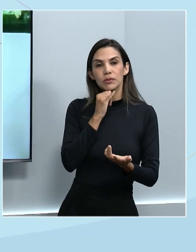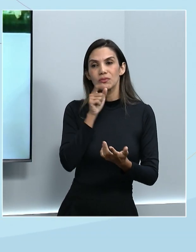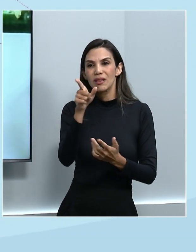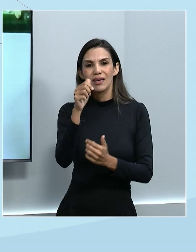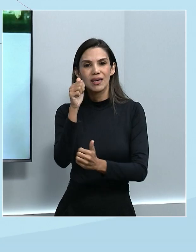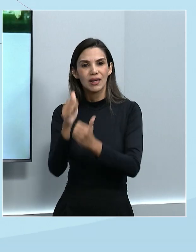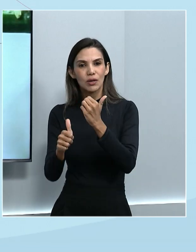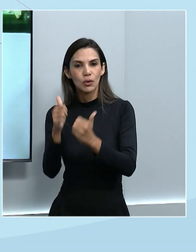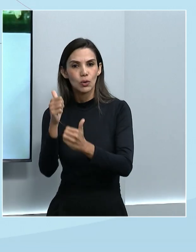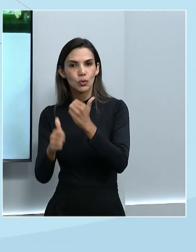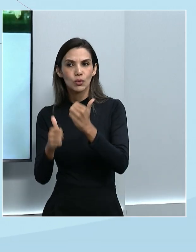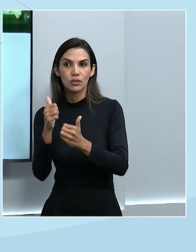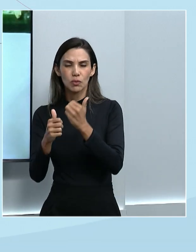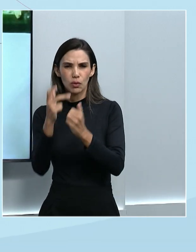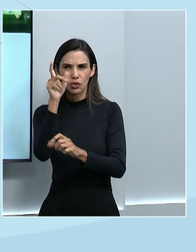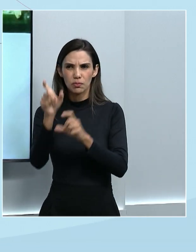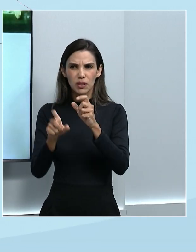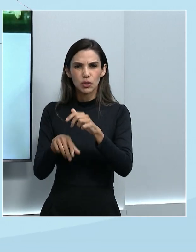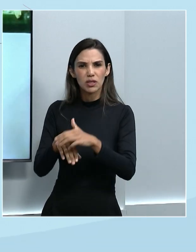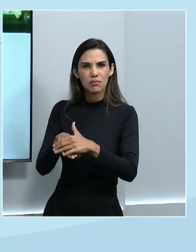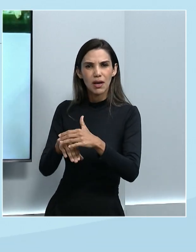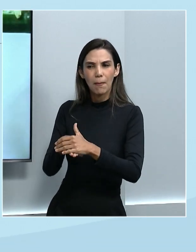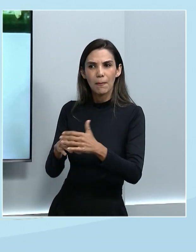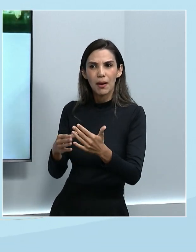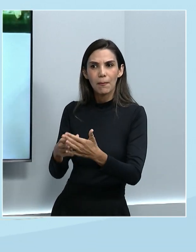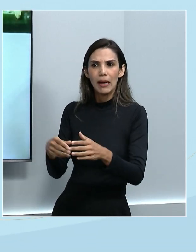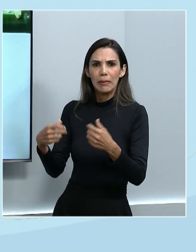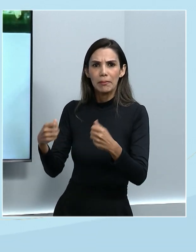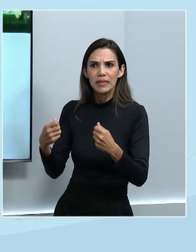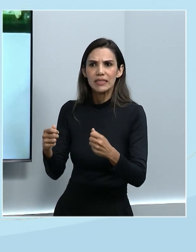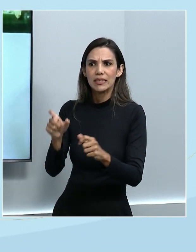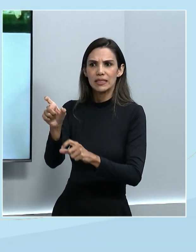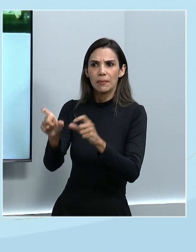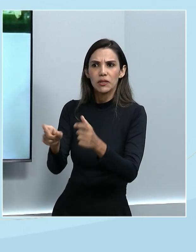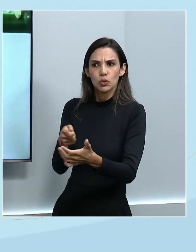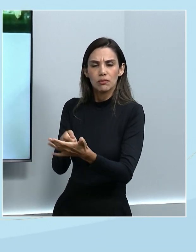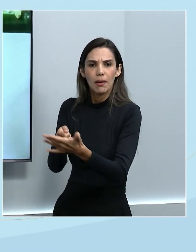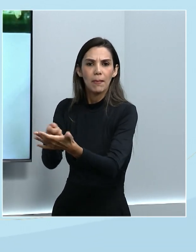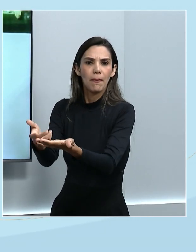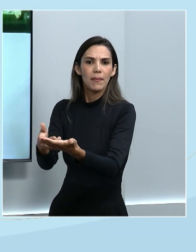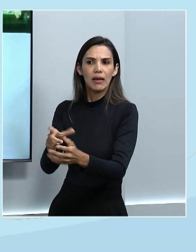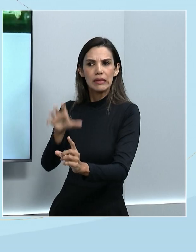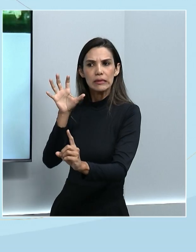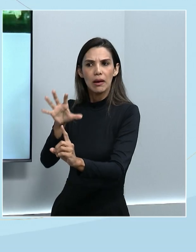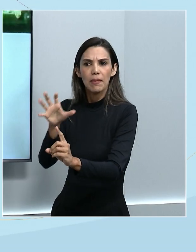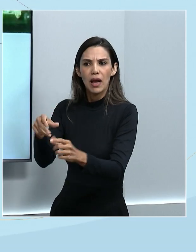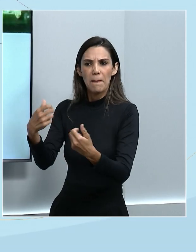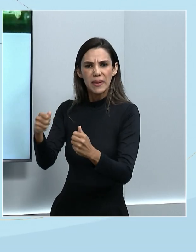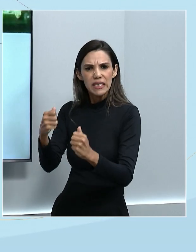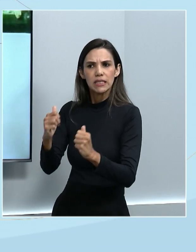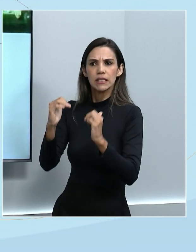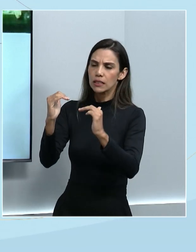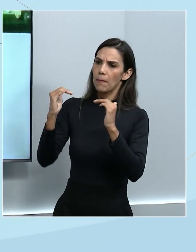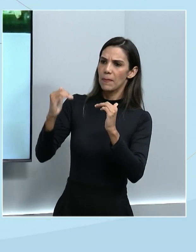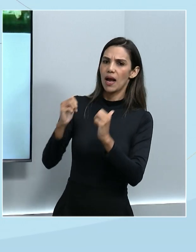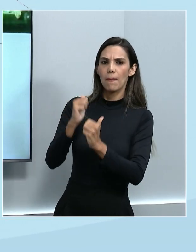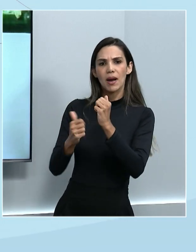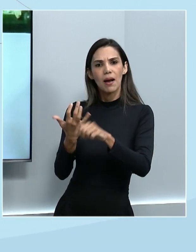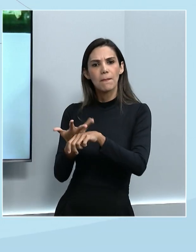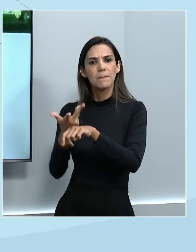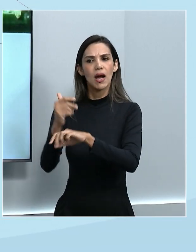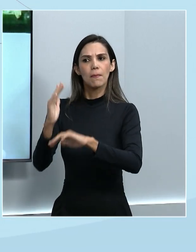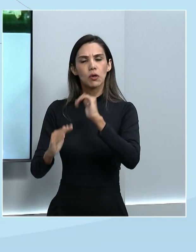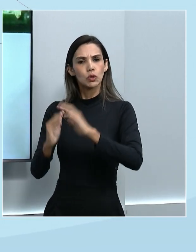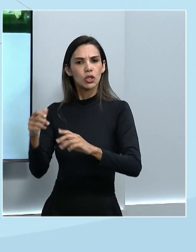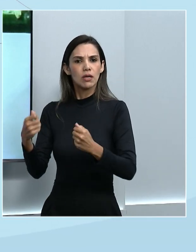esporte de alto rendimento já apresenta. Então, já existe a cobrança por um rendimento superior e dentro do esporte,